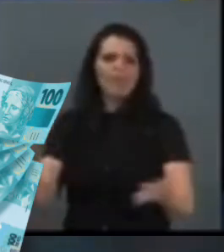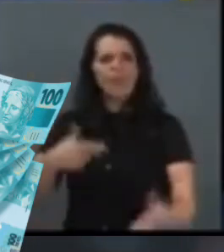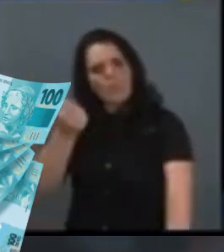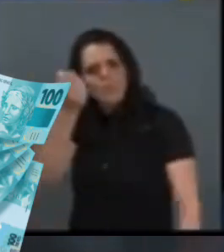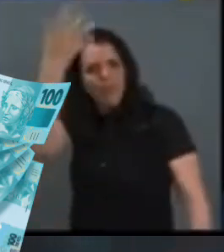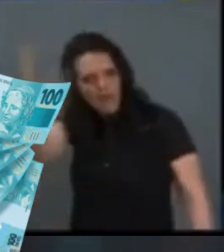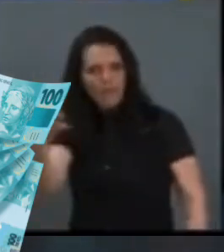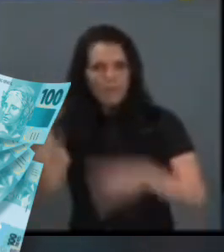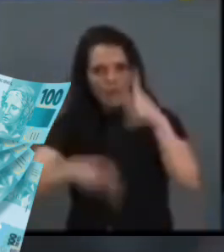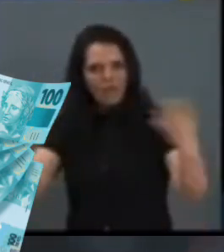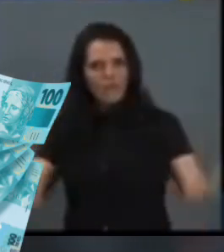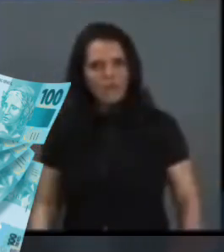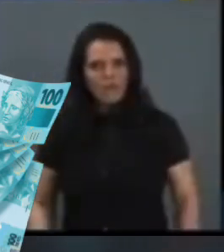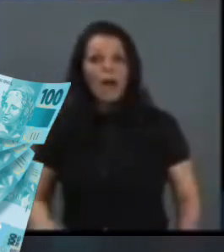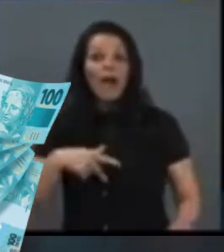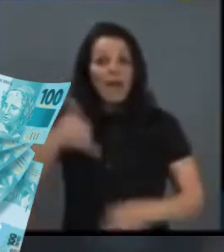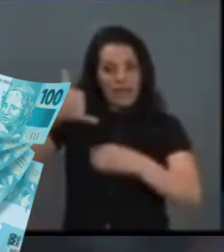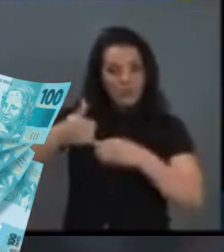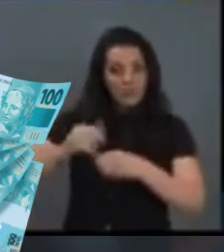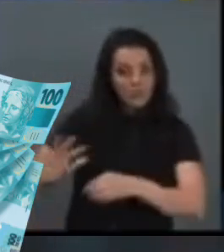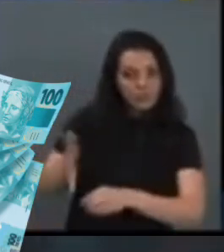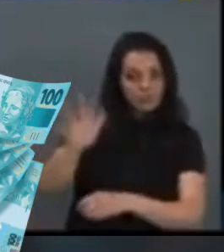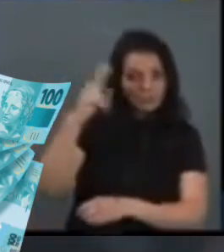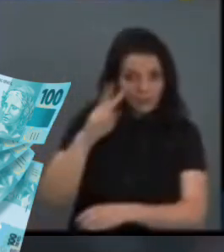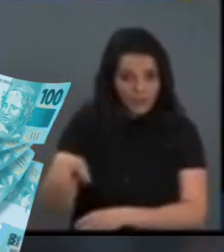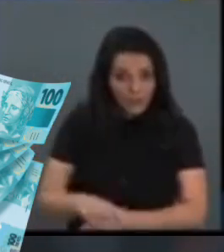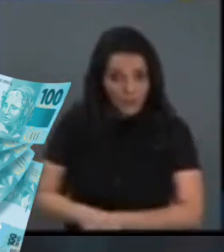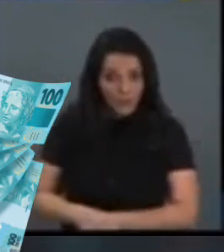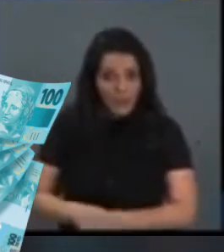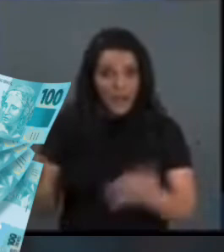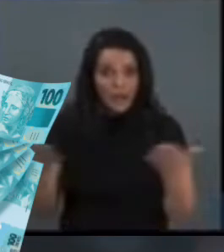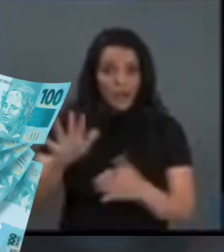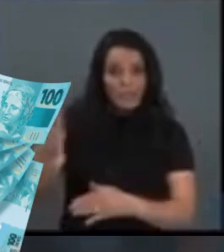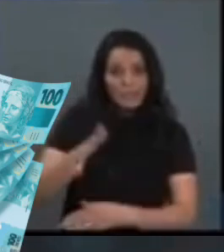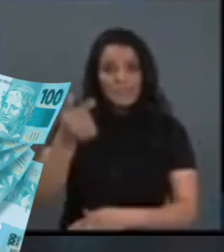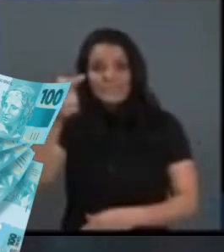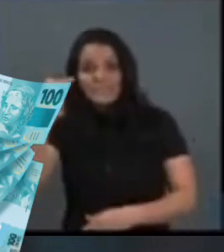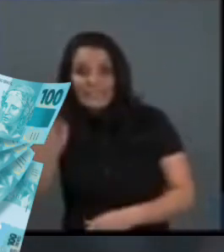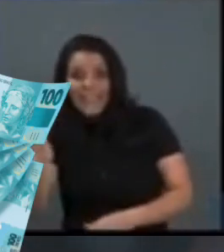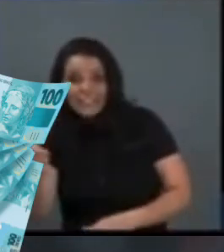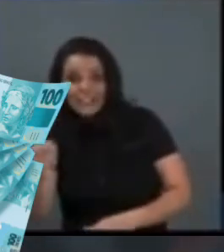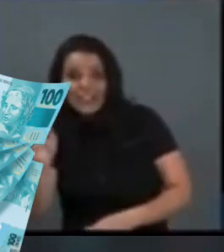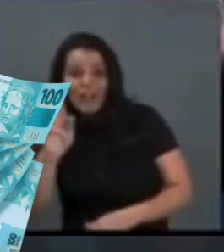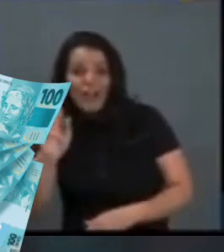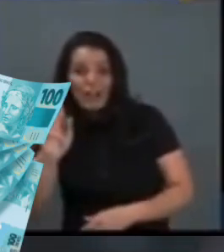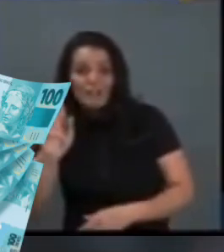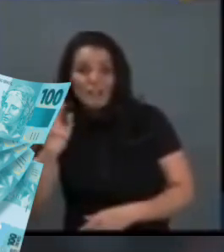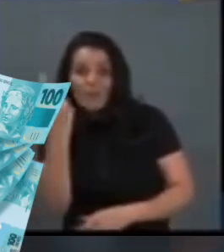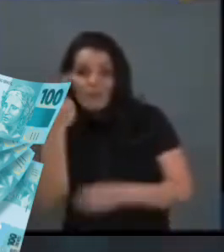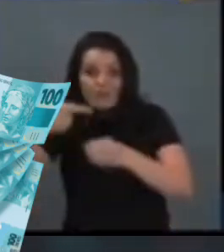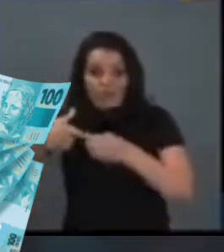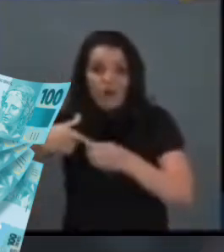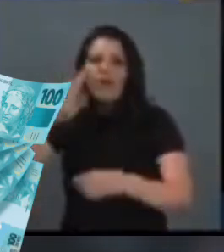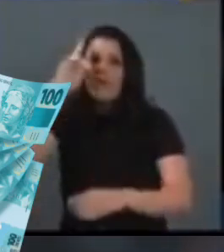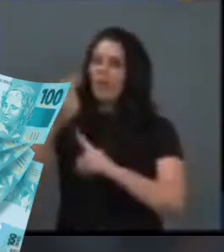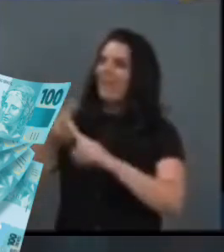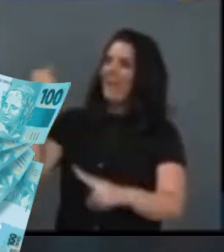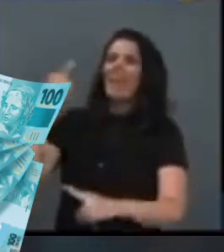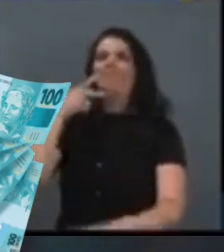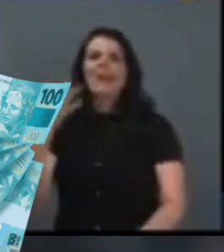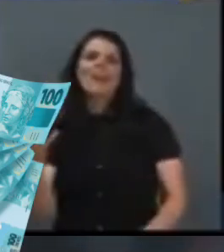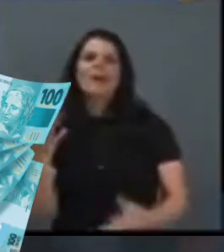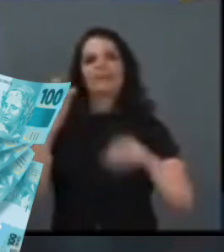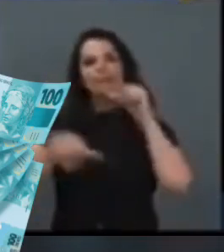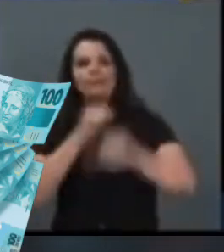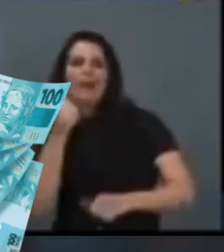povo. Que tá, a gasolina aumentou, vocês viram, né? A gasolina já chega na casa de R$7. 7. Aí eu lembro que ficava falando aquela dainha, não, tem que